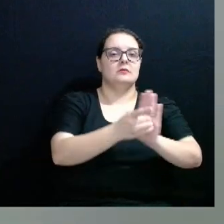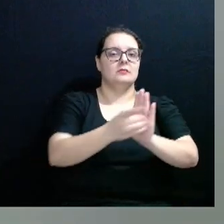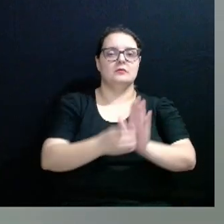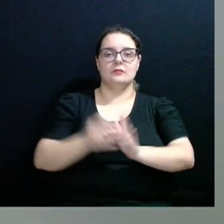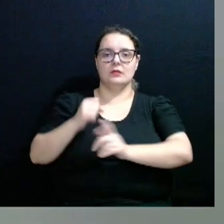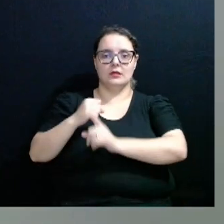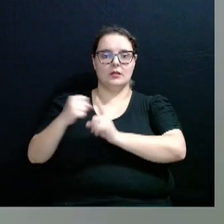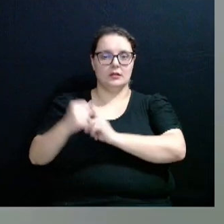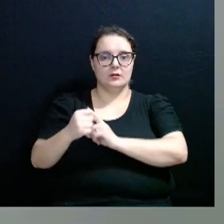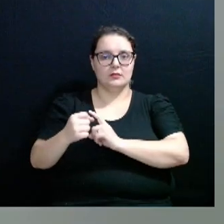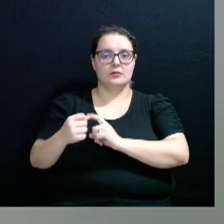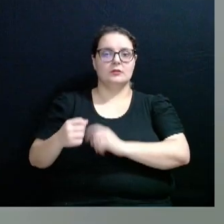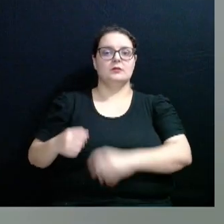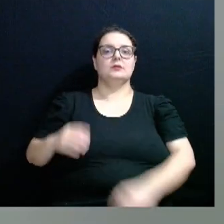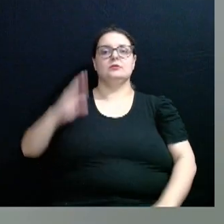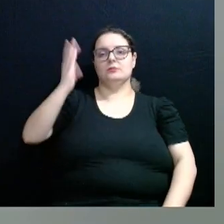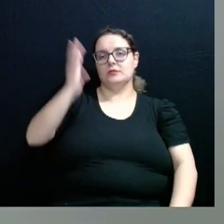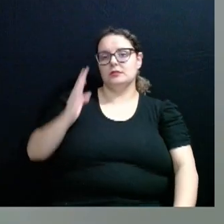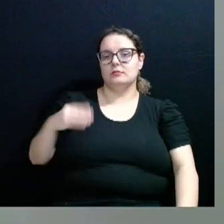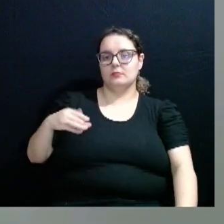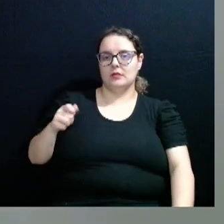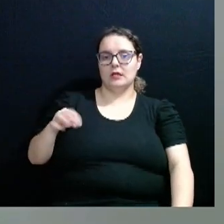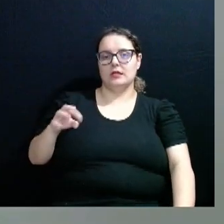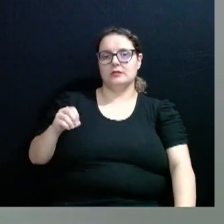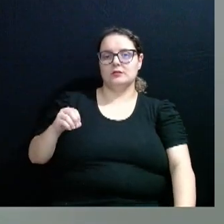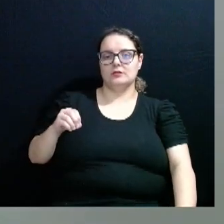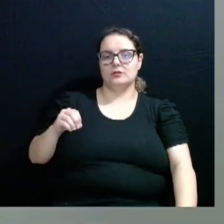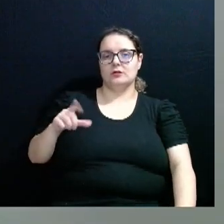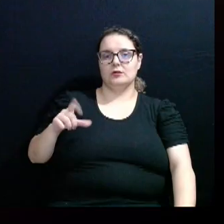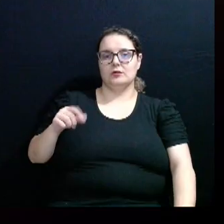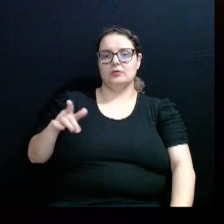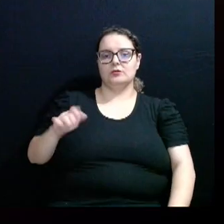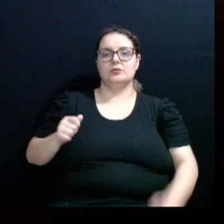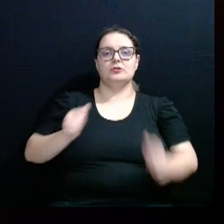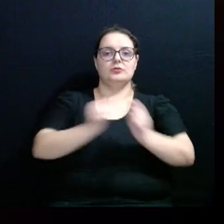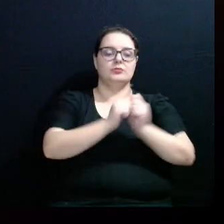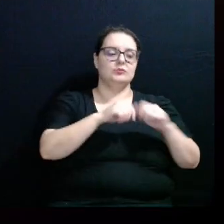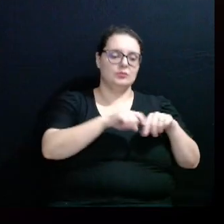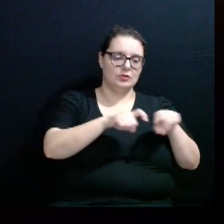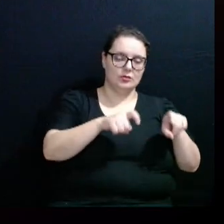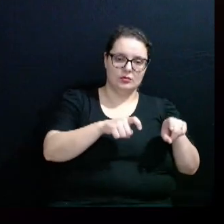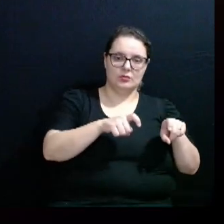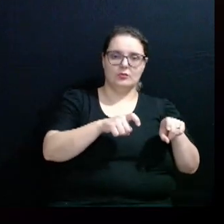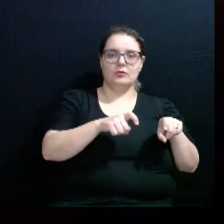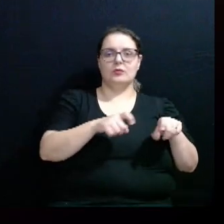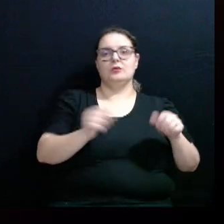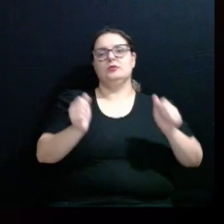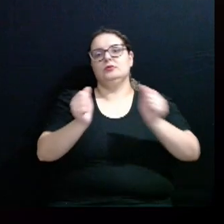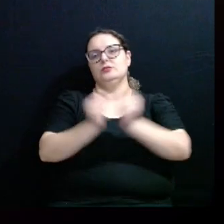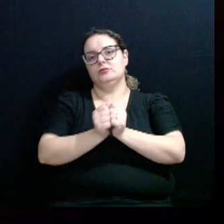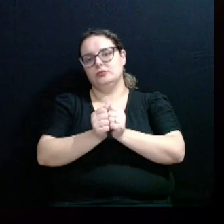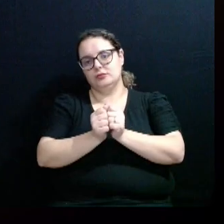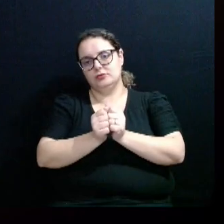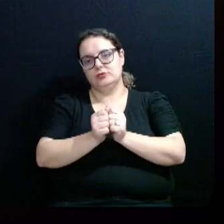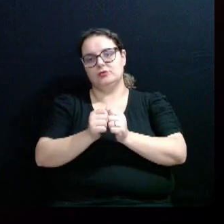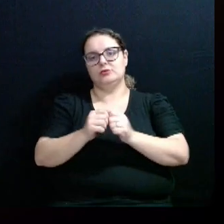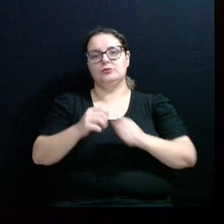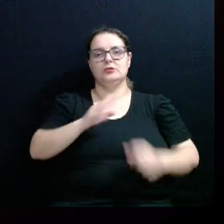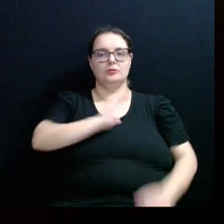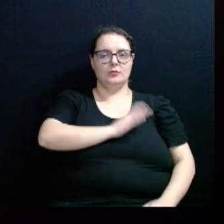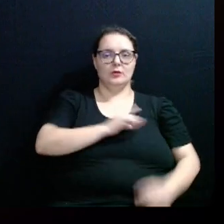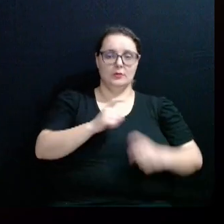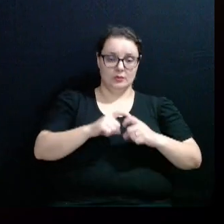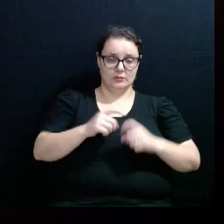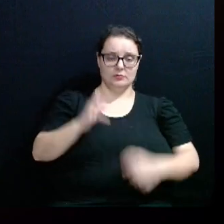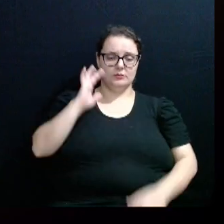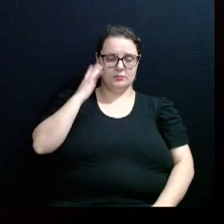federações de sociedades de ginecologia, FEBRASGO, junto com o Colégio Brasileiro de Radiologia, considera que a idade